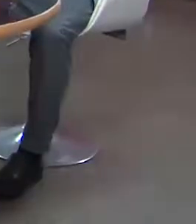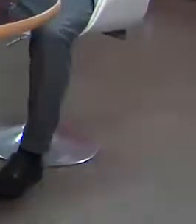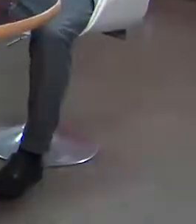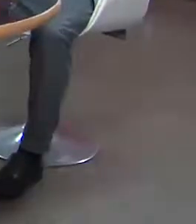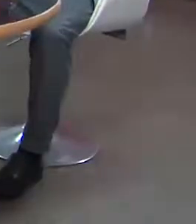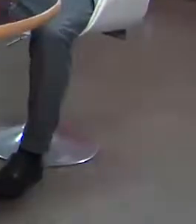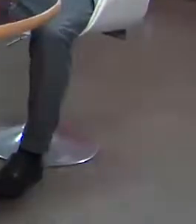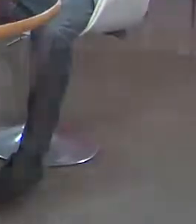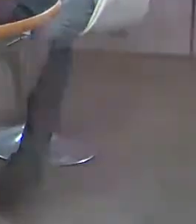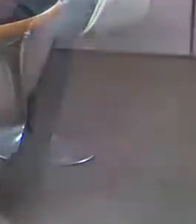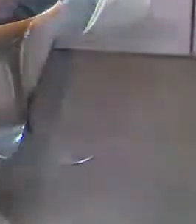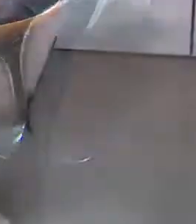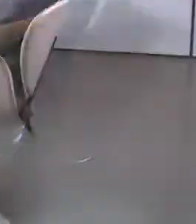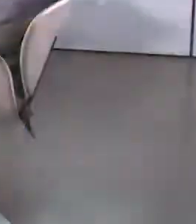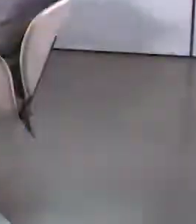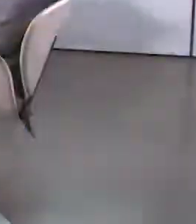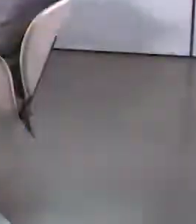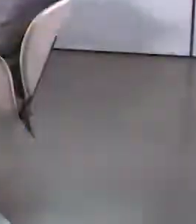E